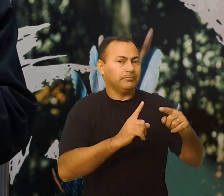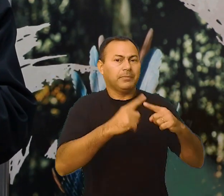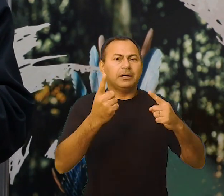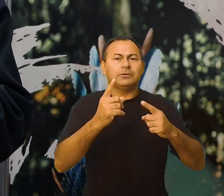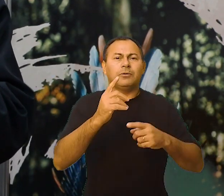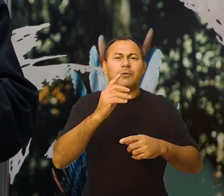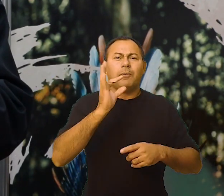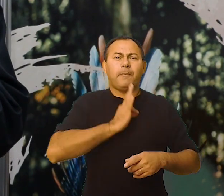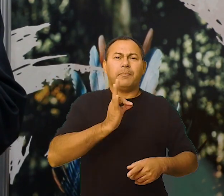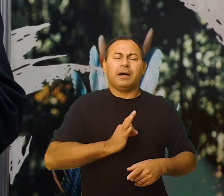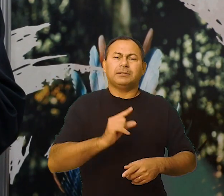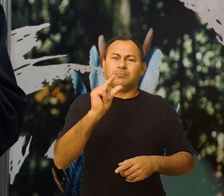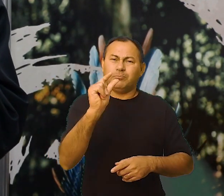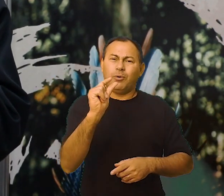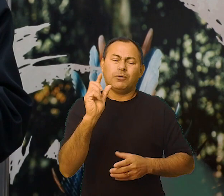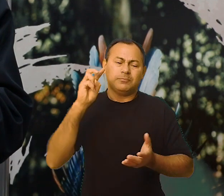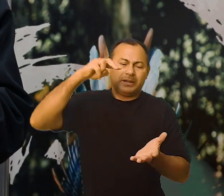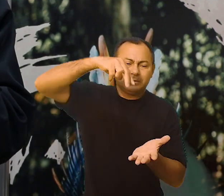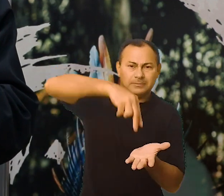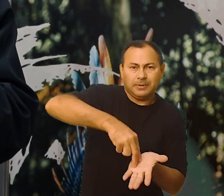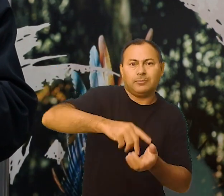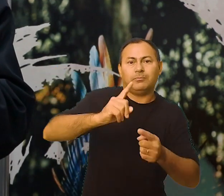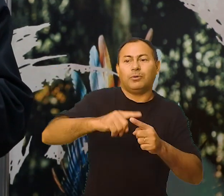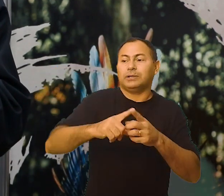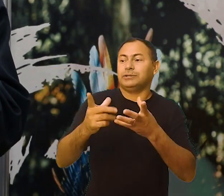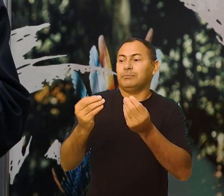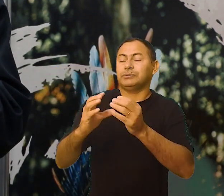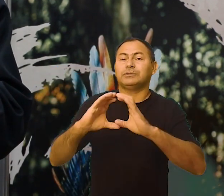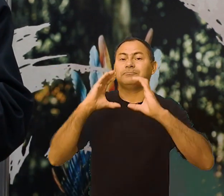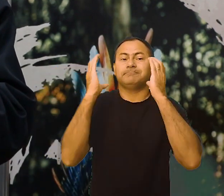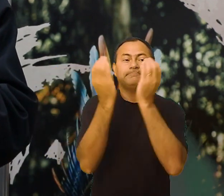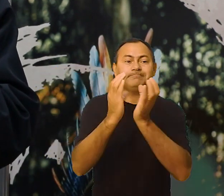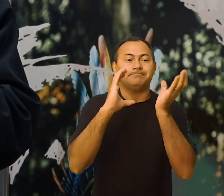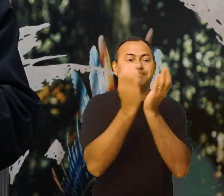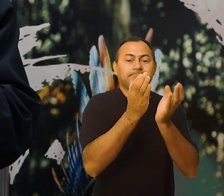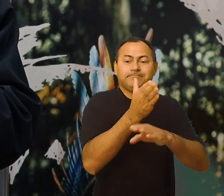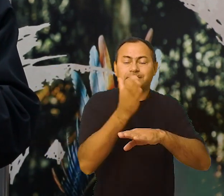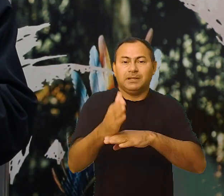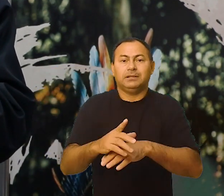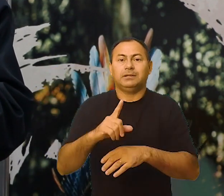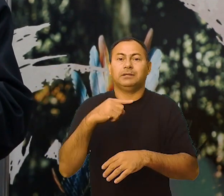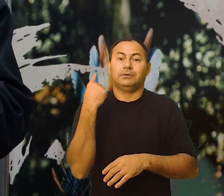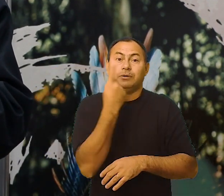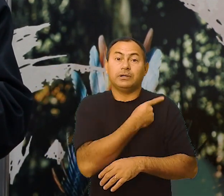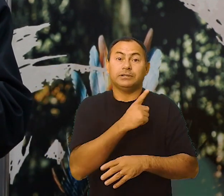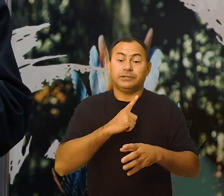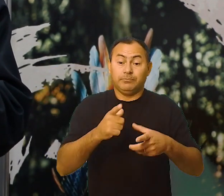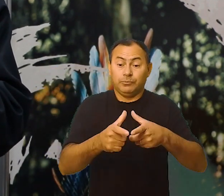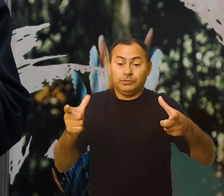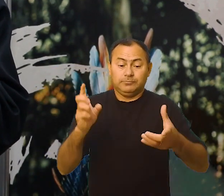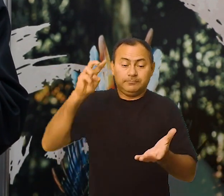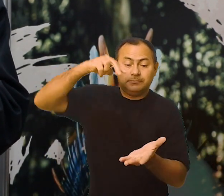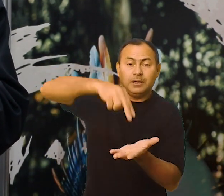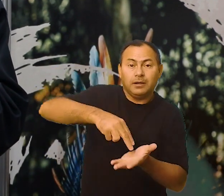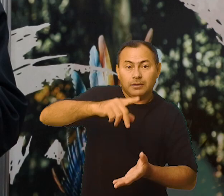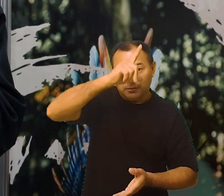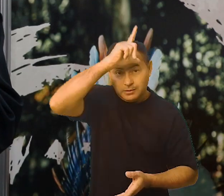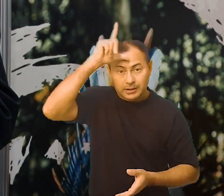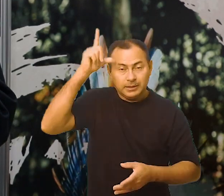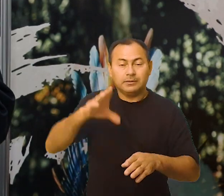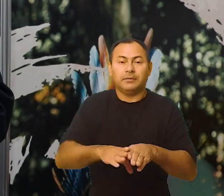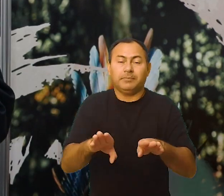figura do padre não era muito presente, porque eram muitas comunidades, a gente tinha muita participação dos leigos, da